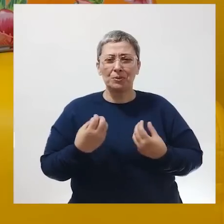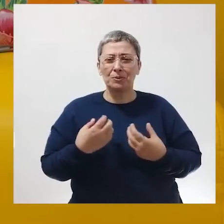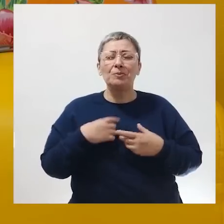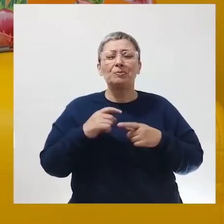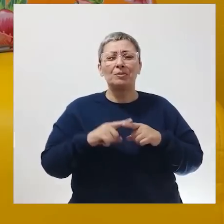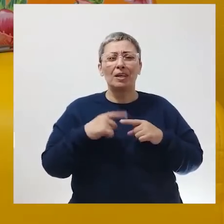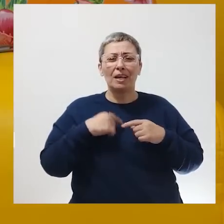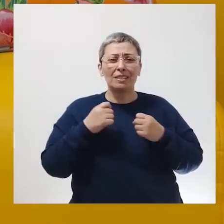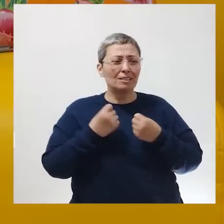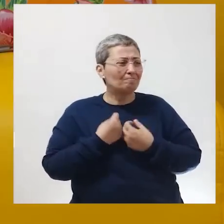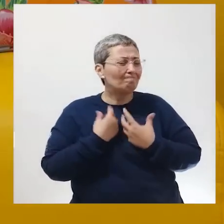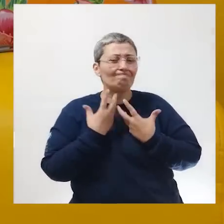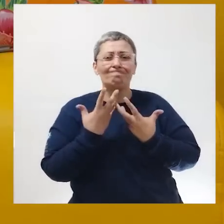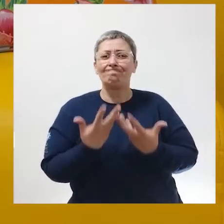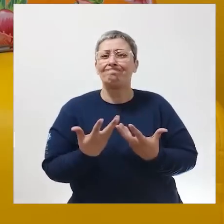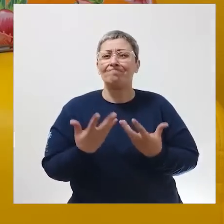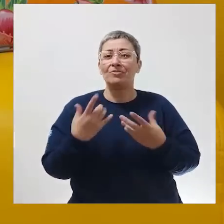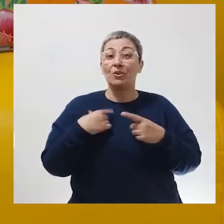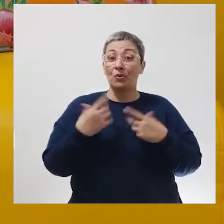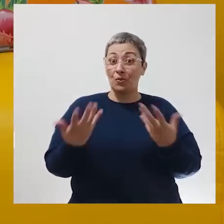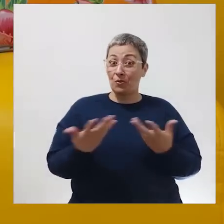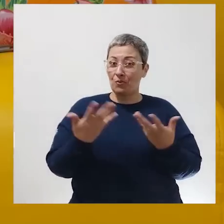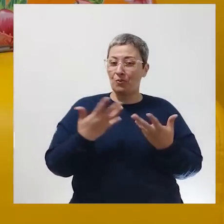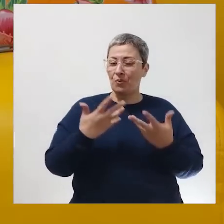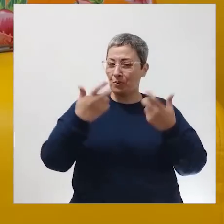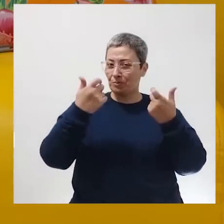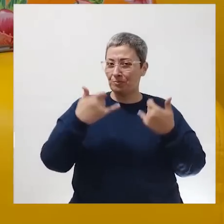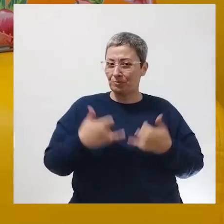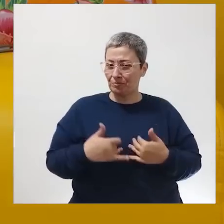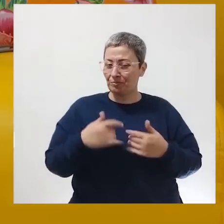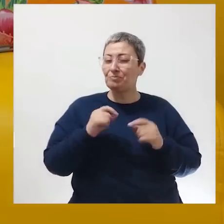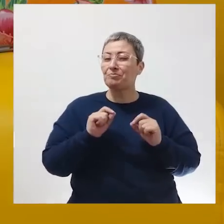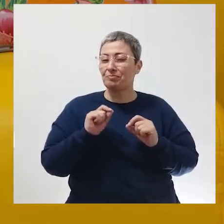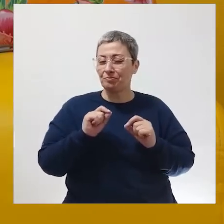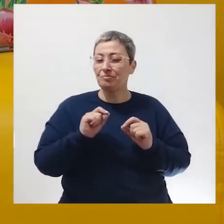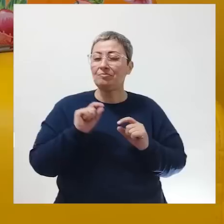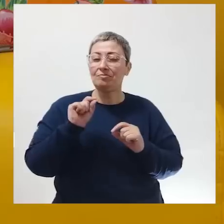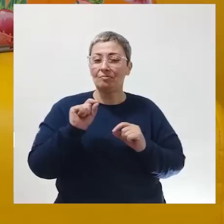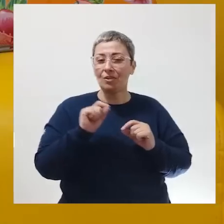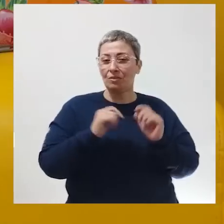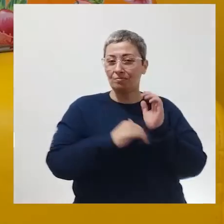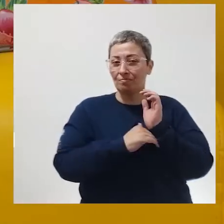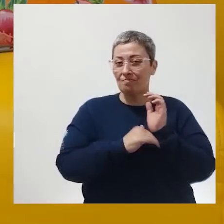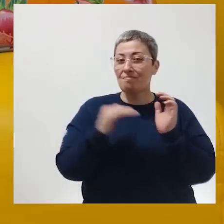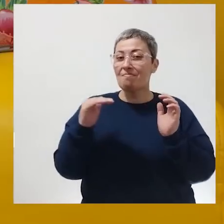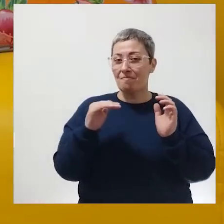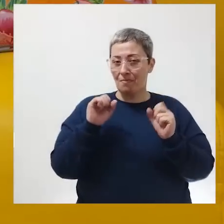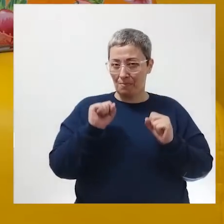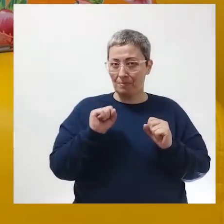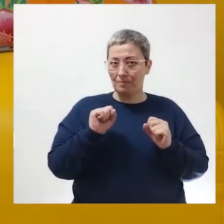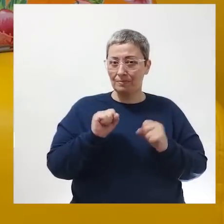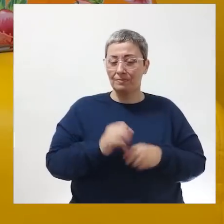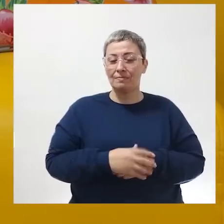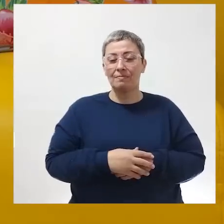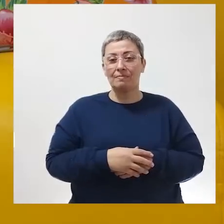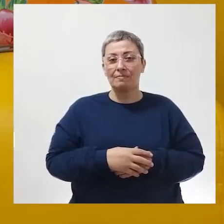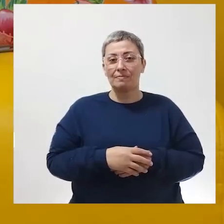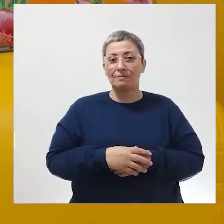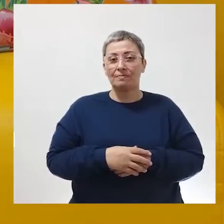é? Essa espontaneidade. Então eu vou dizer para vocês, eu vou contar para vocês um segredo, posso?